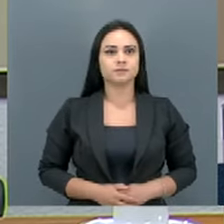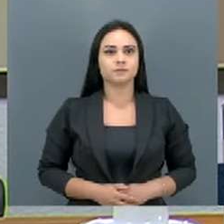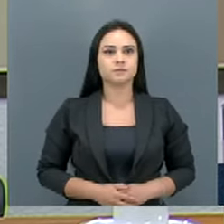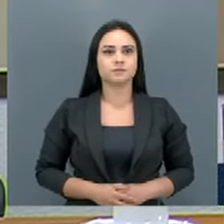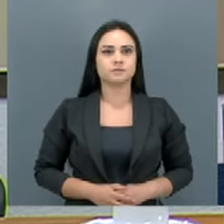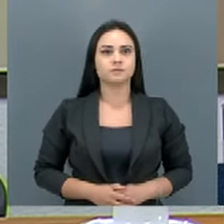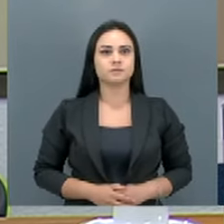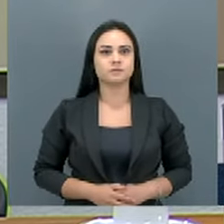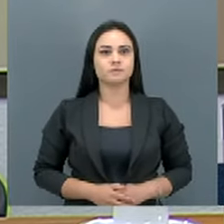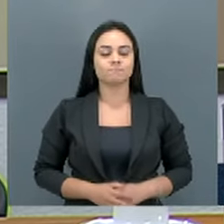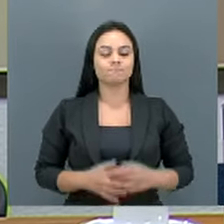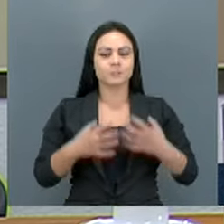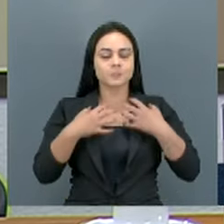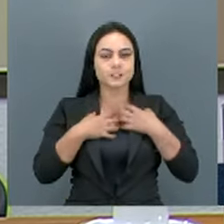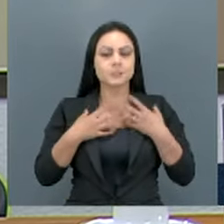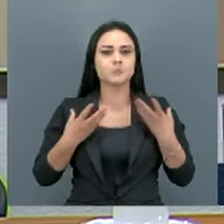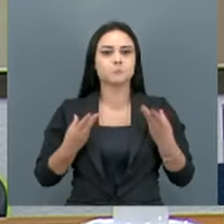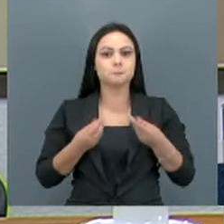com muita